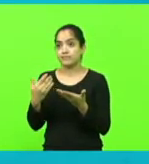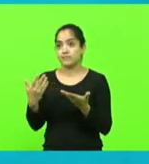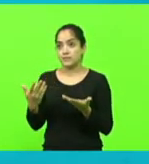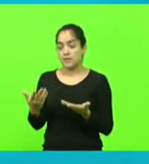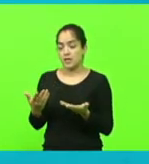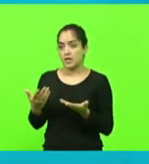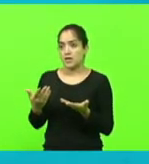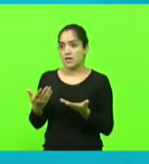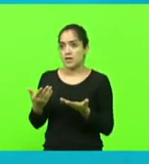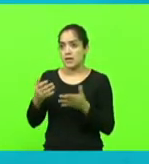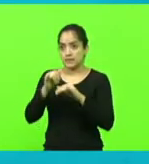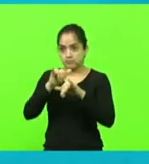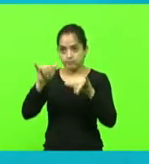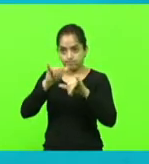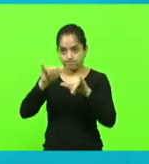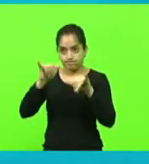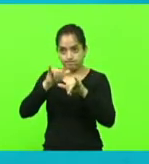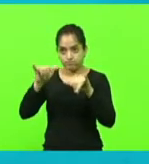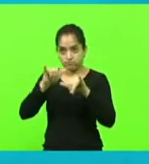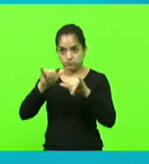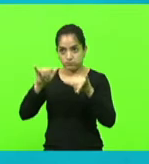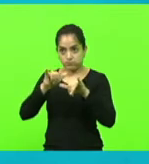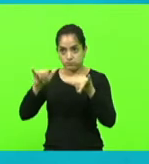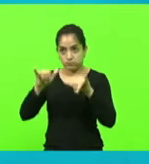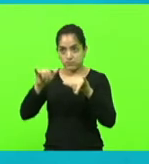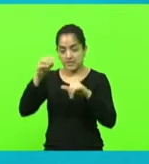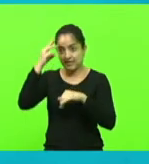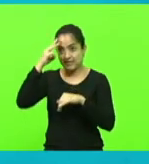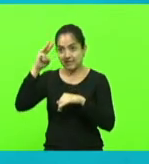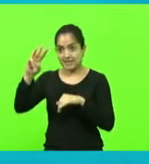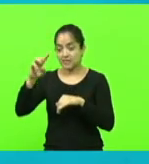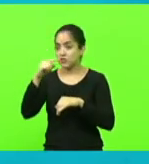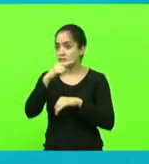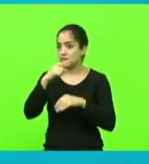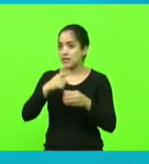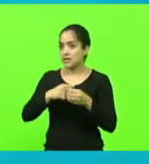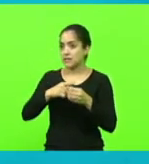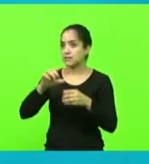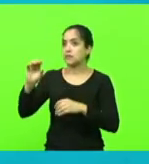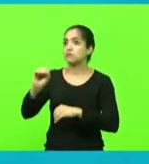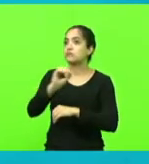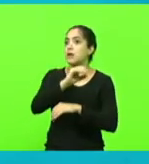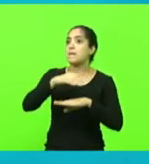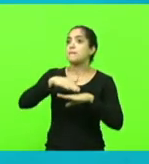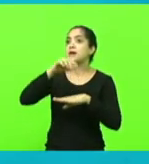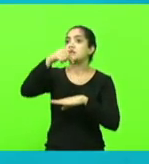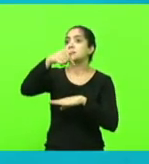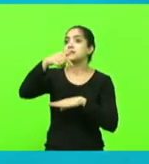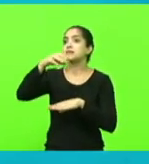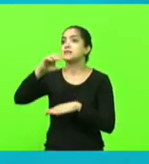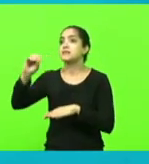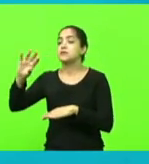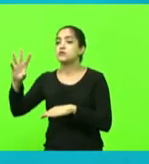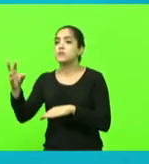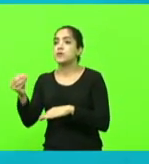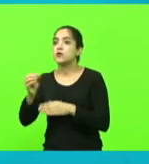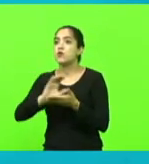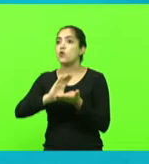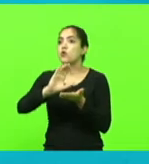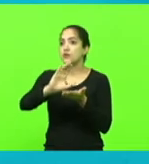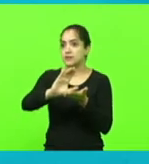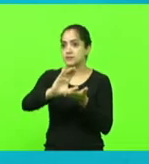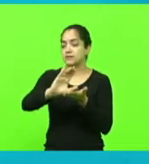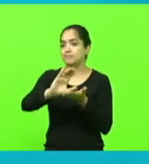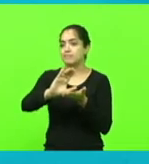Essa é a manchete do Oeste. Em 3 dias no Oeste, Moisés anuncia mais 700 milhões de investimentos de entregas para a